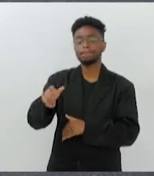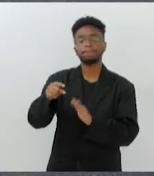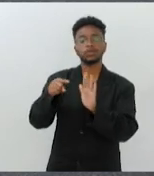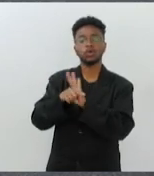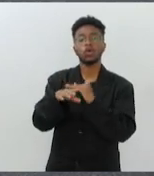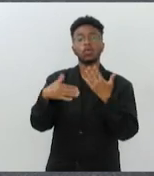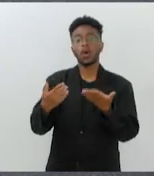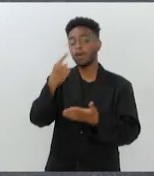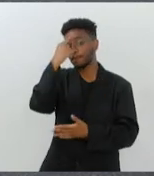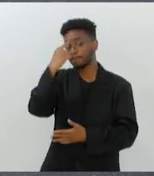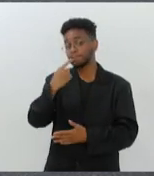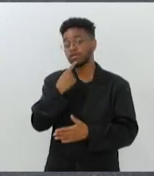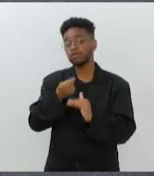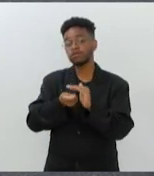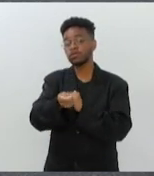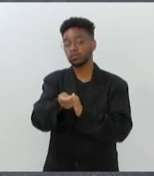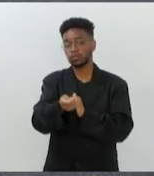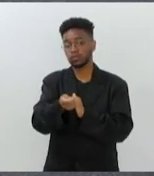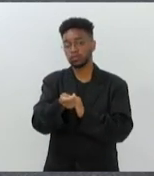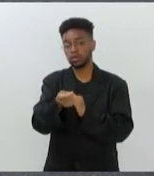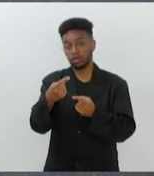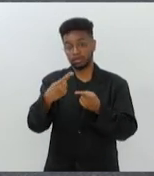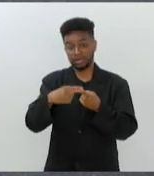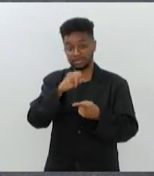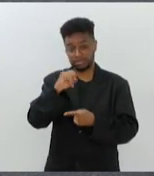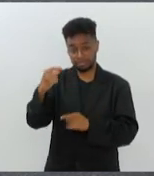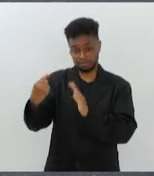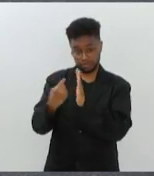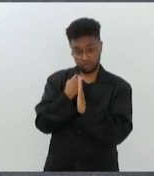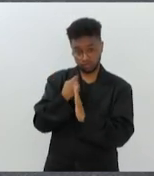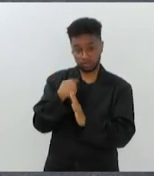seu perfil. Quando me pergunta, eu digo,